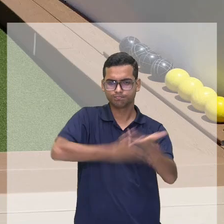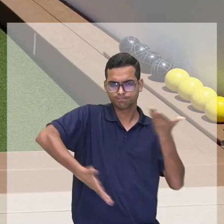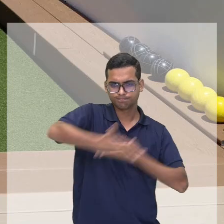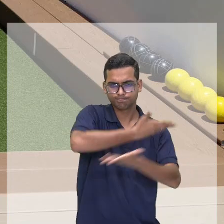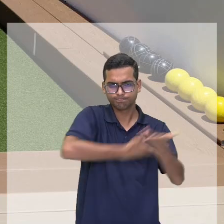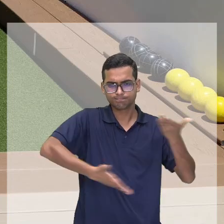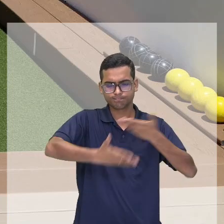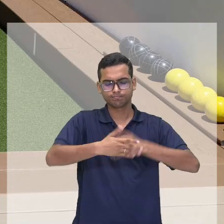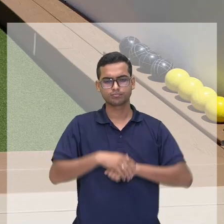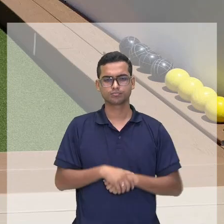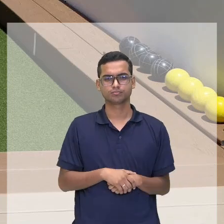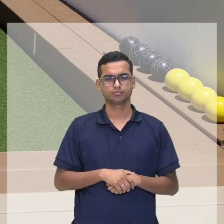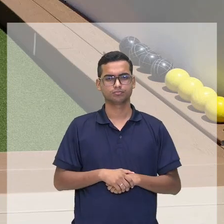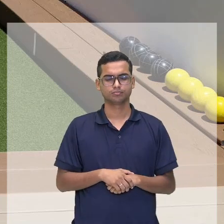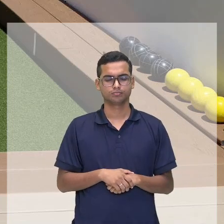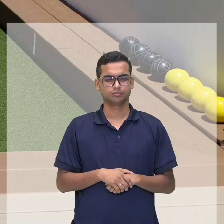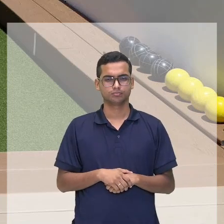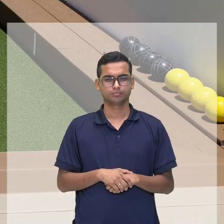interação,